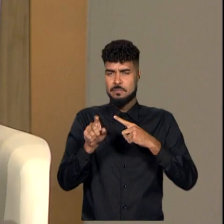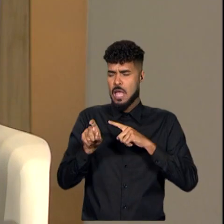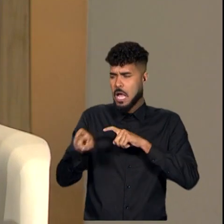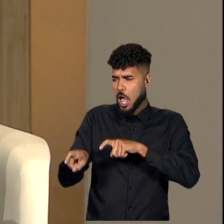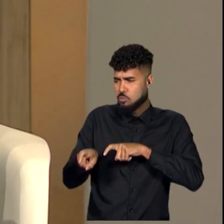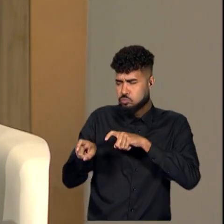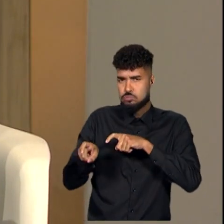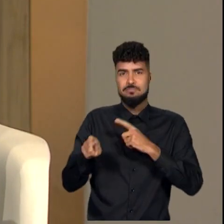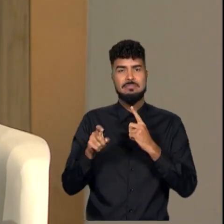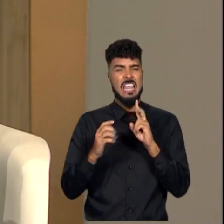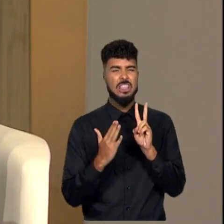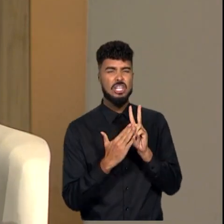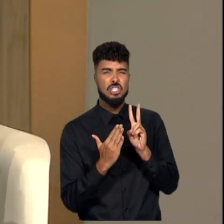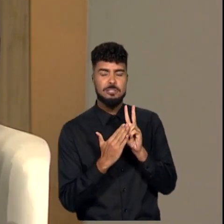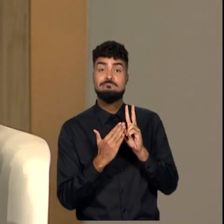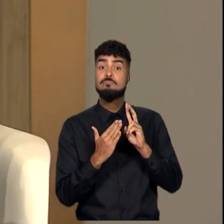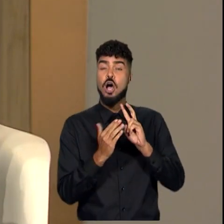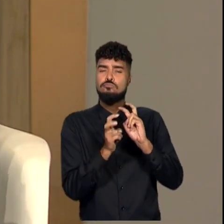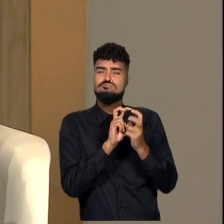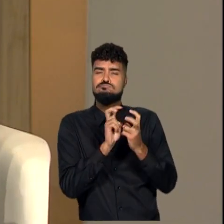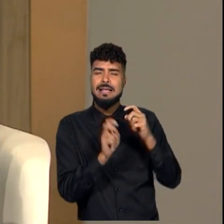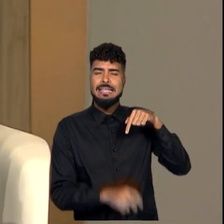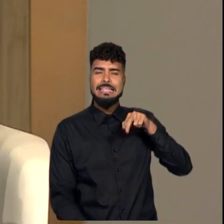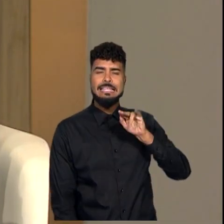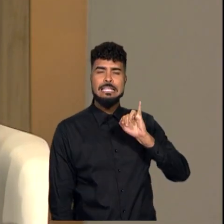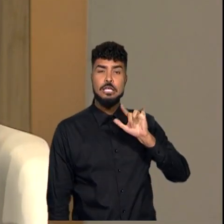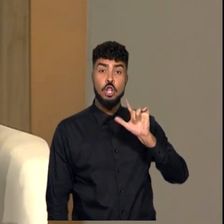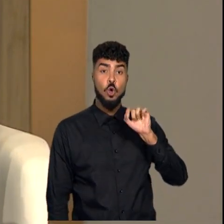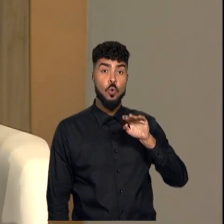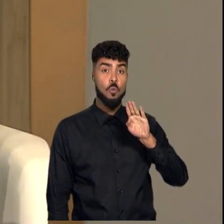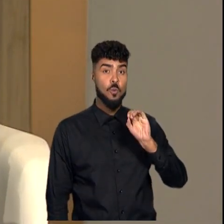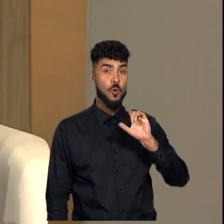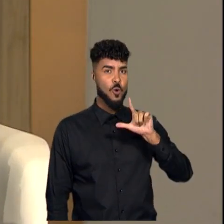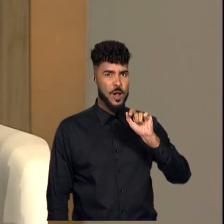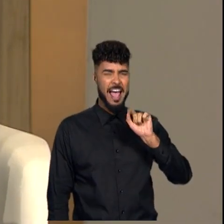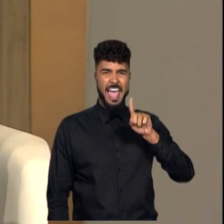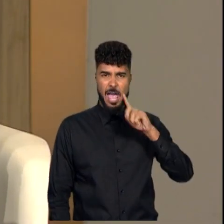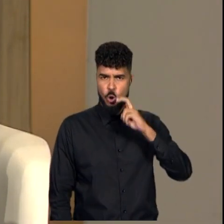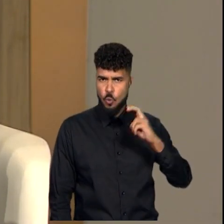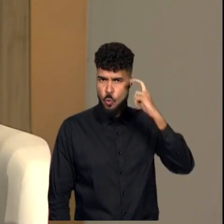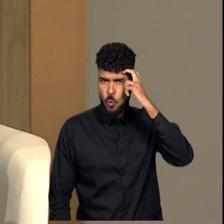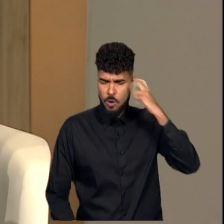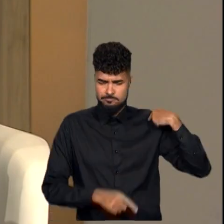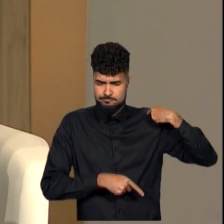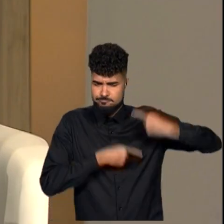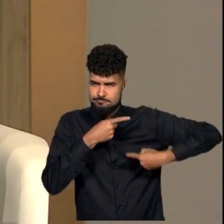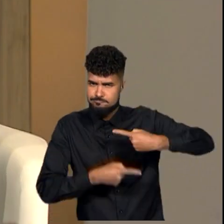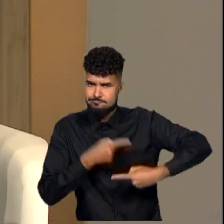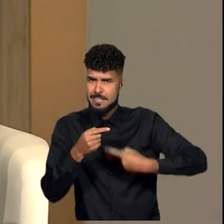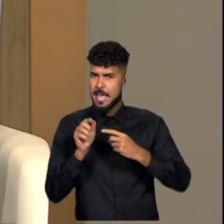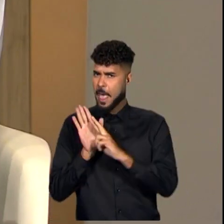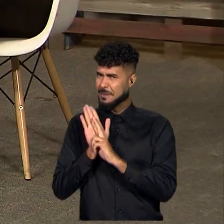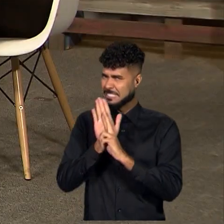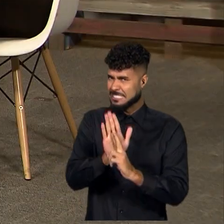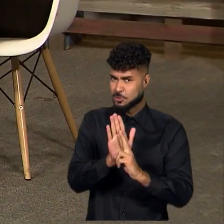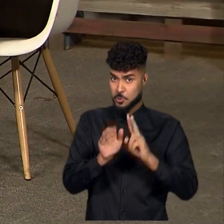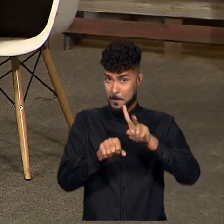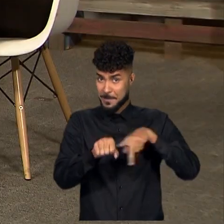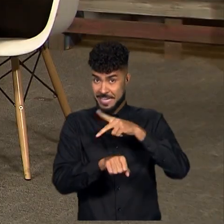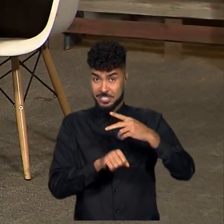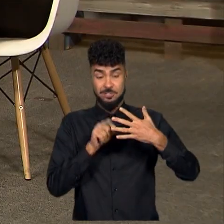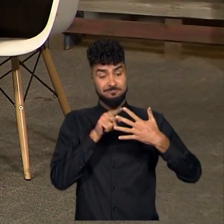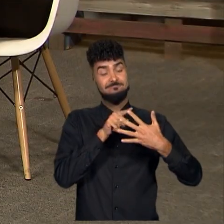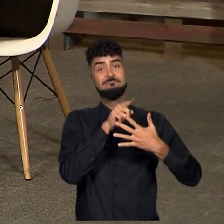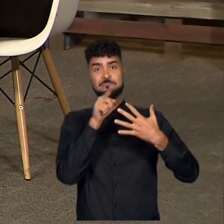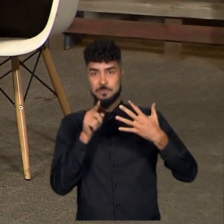indígena e a quilombola, que são ações muito voltadas para questões culturais e representativas no nosso país, e a modalidade